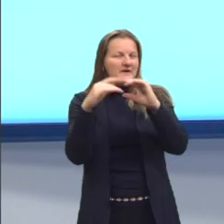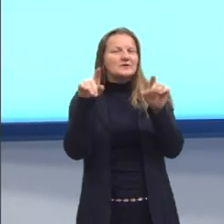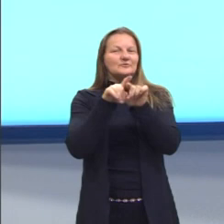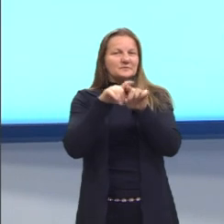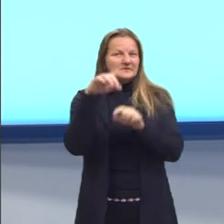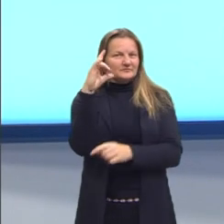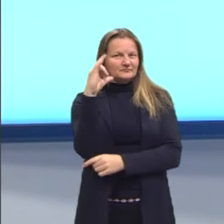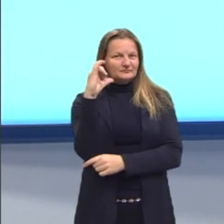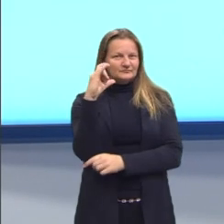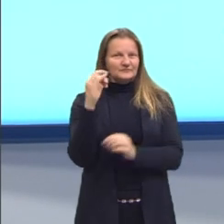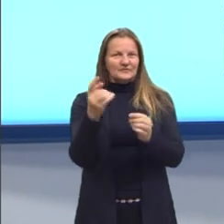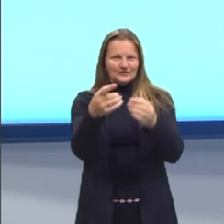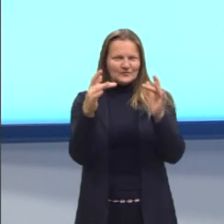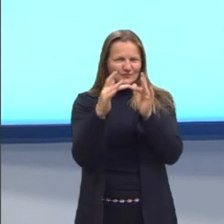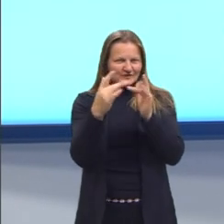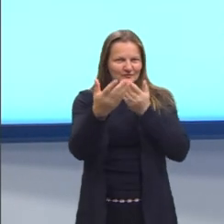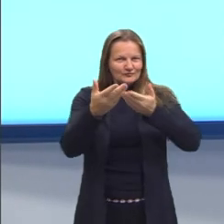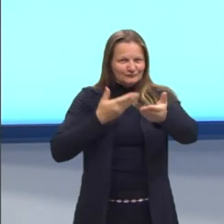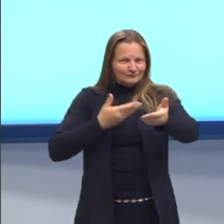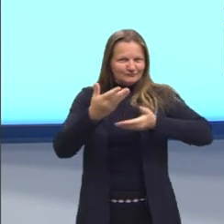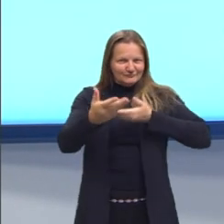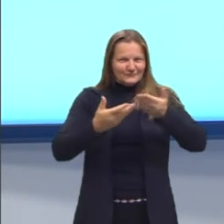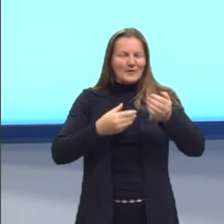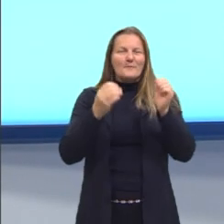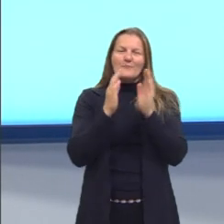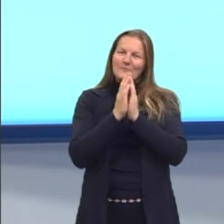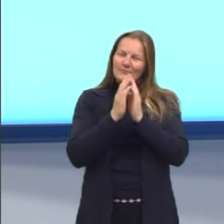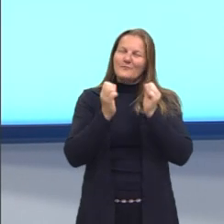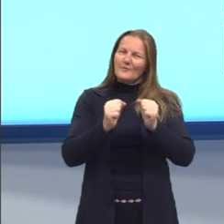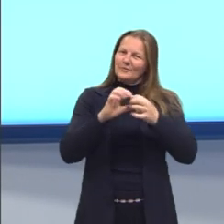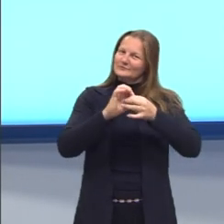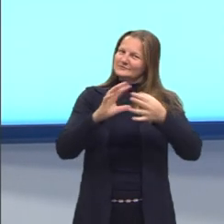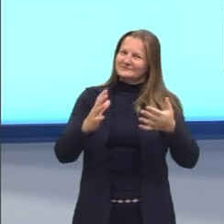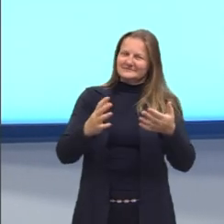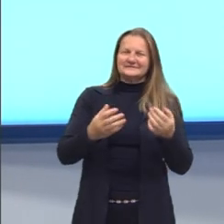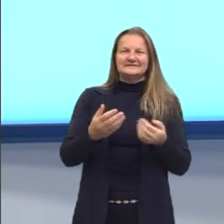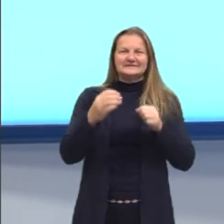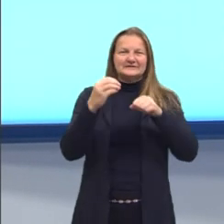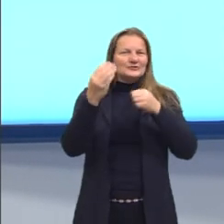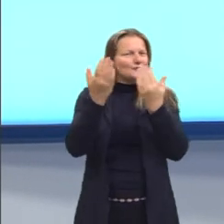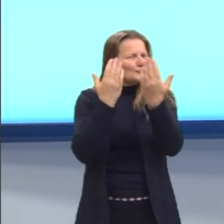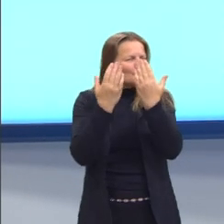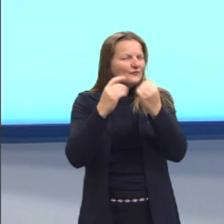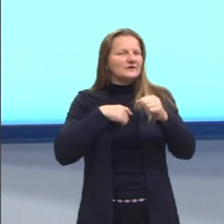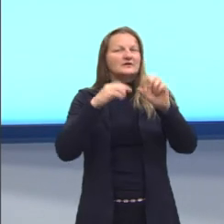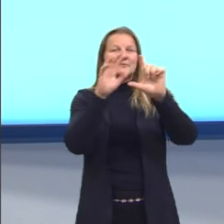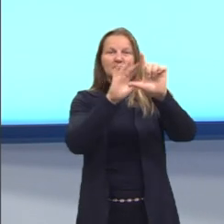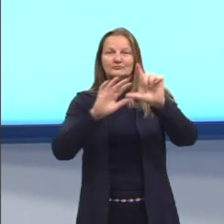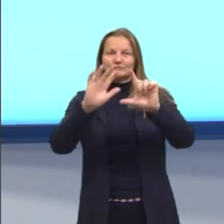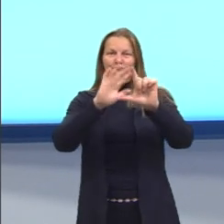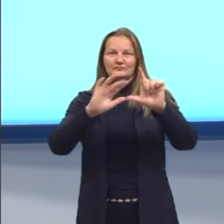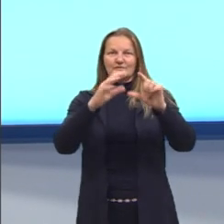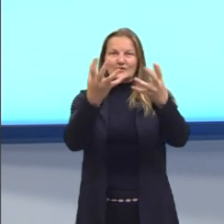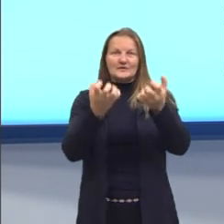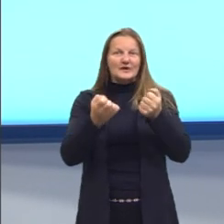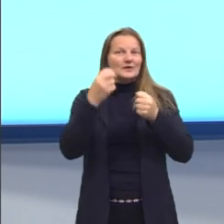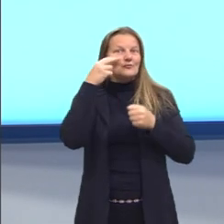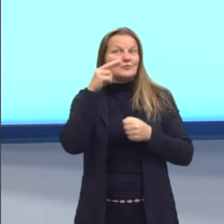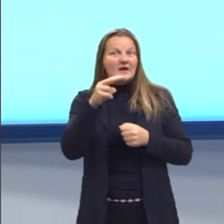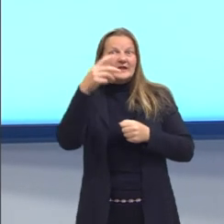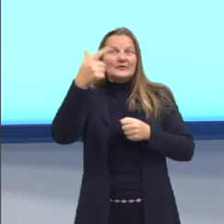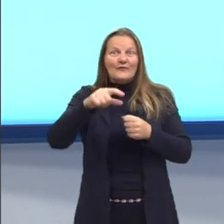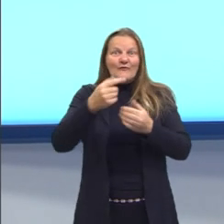o Instagram se vocês quiserem entrar em contato tirar dúvidas e ele no QR Code se vocês quiserem as